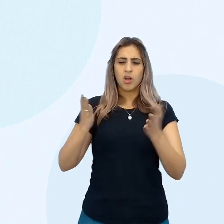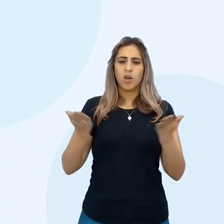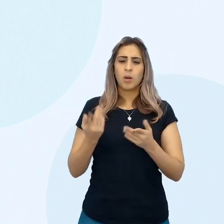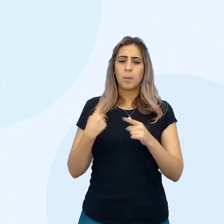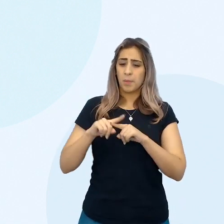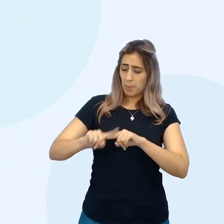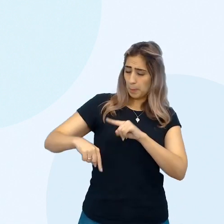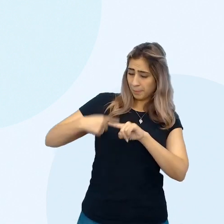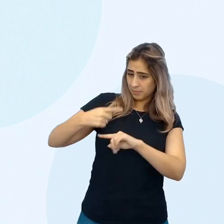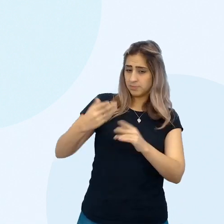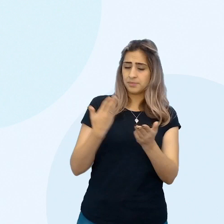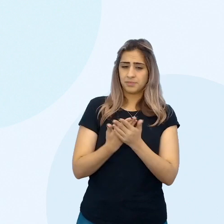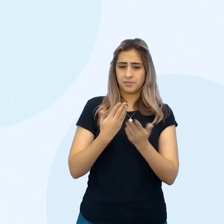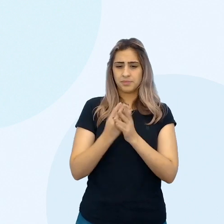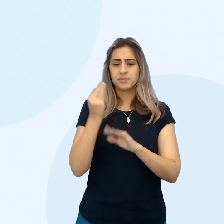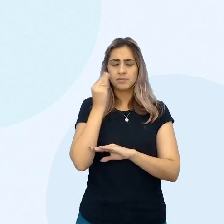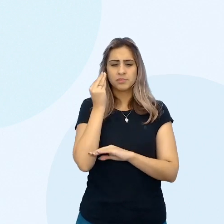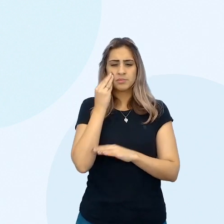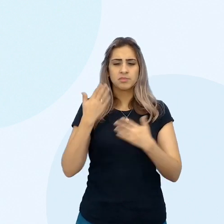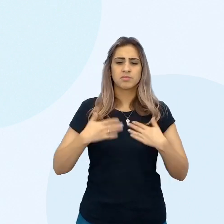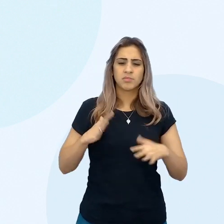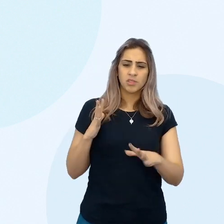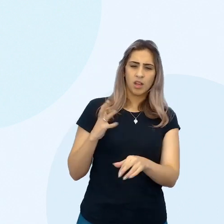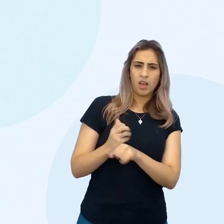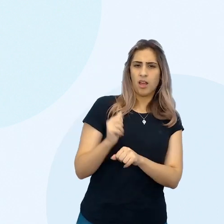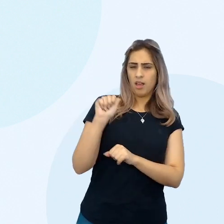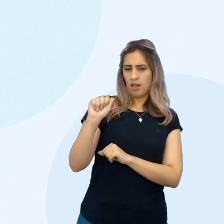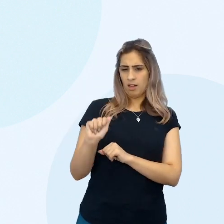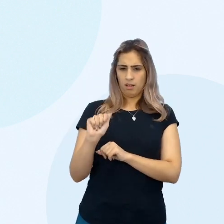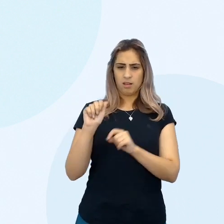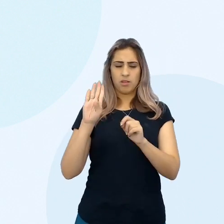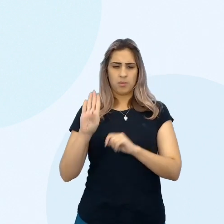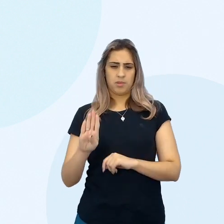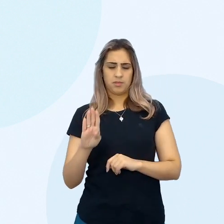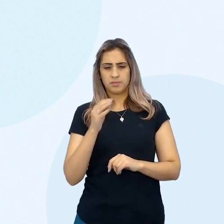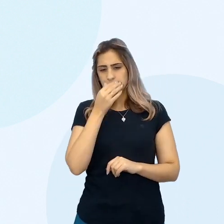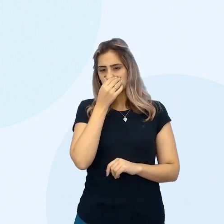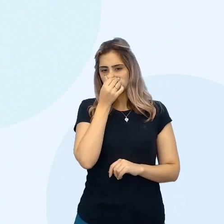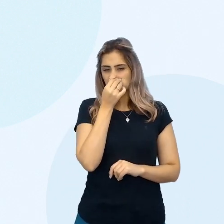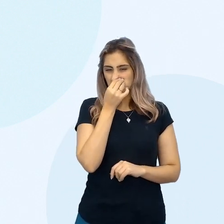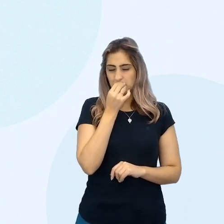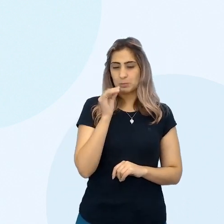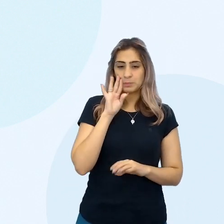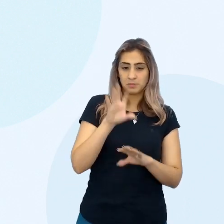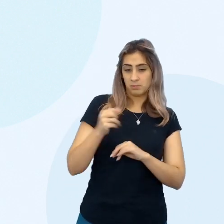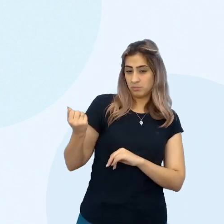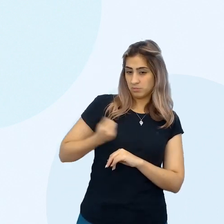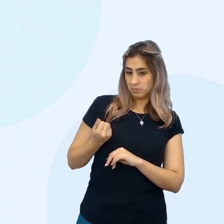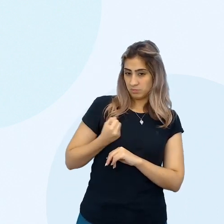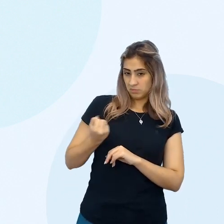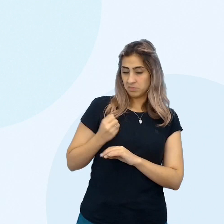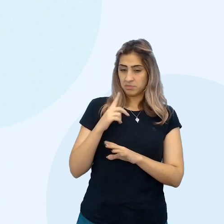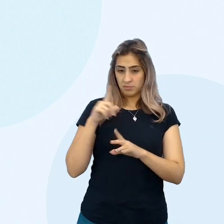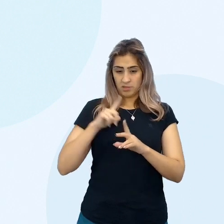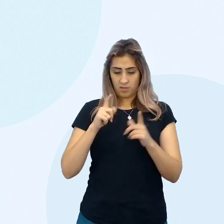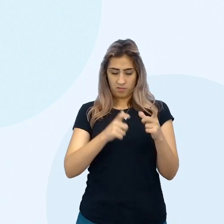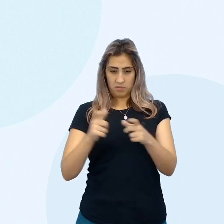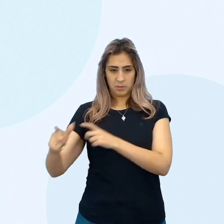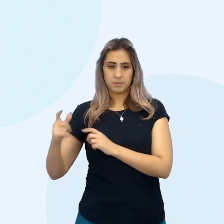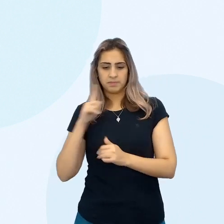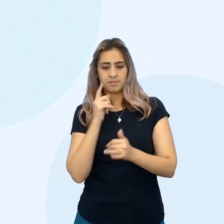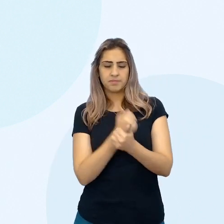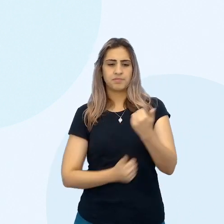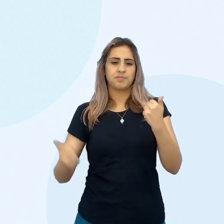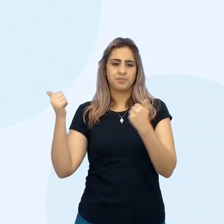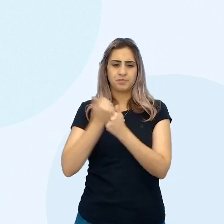na próxima aula a gente vai para o cálculo do A e do B. Aí a gente só vai pegar o número que deu aí, em alguns lugares aí, e vai substituir